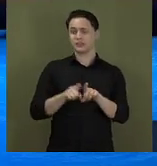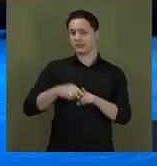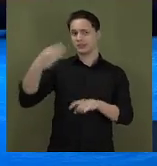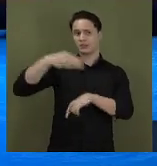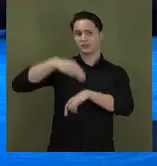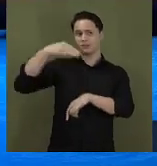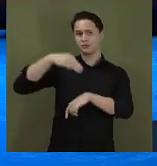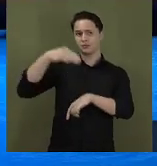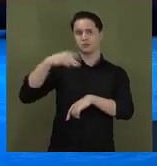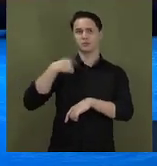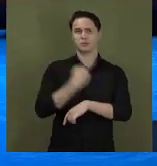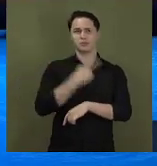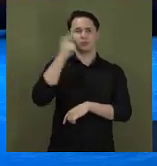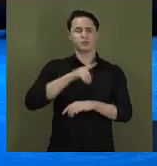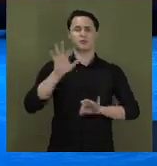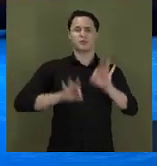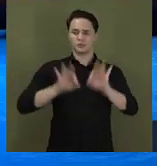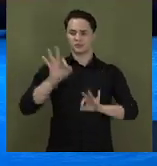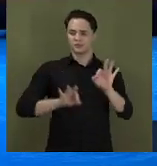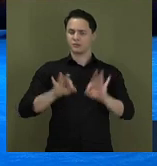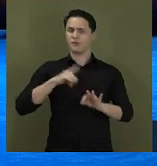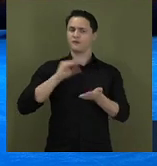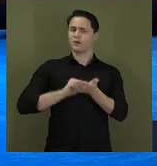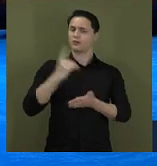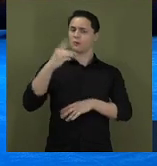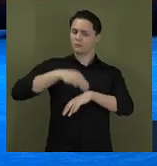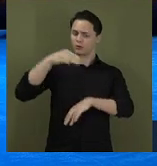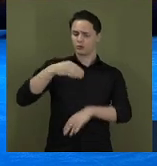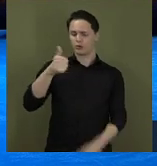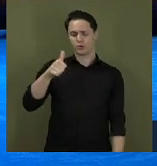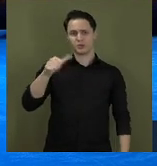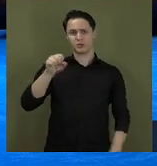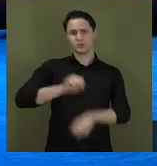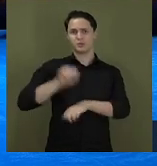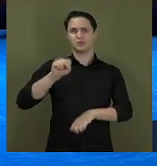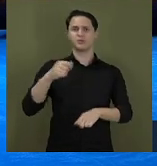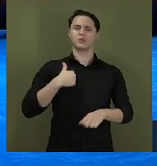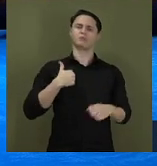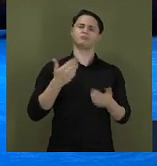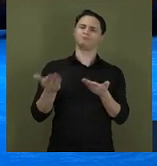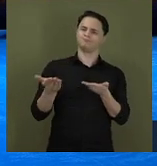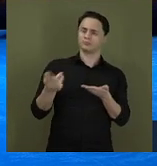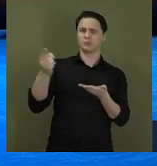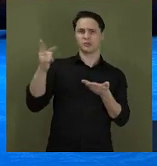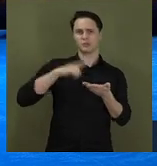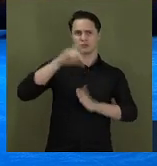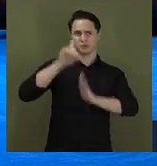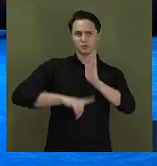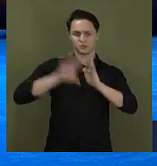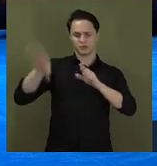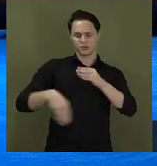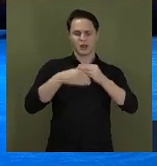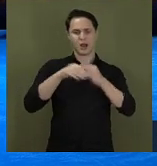minutos. Só para que nós coloquemos, e eu, faltando 1 minuto e 11 segundos, eu ponderava a Vossa Excelência, que tem todo o direito de pedir o